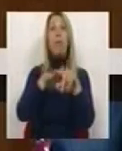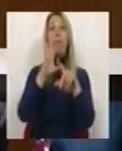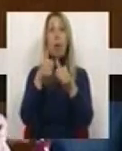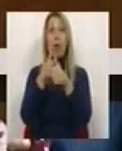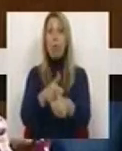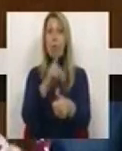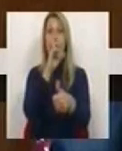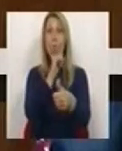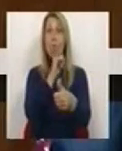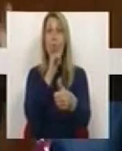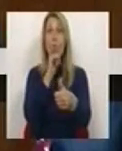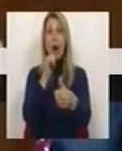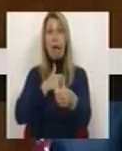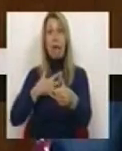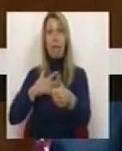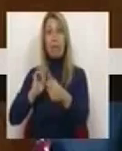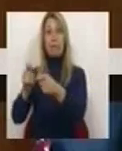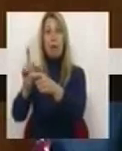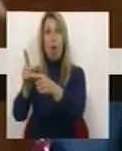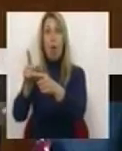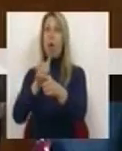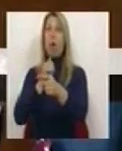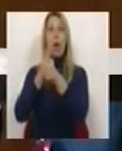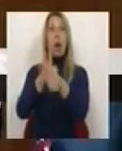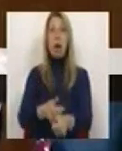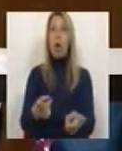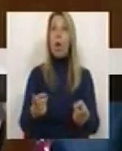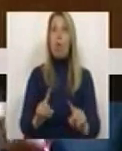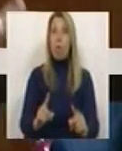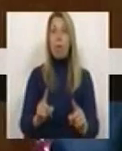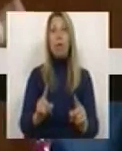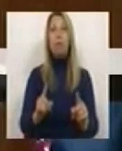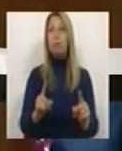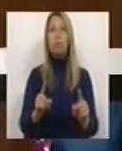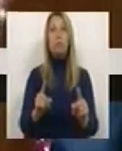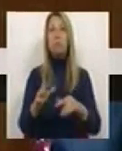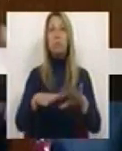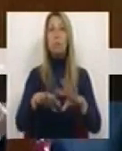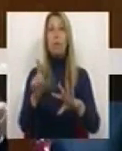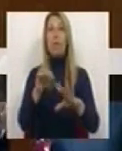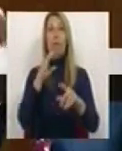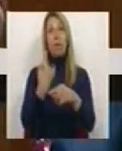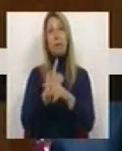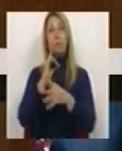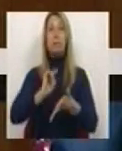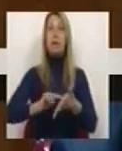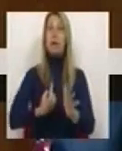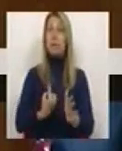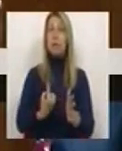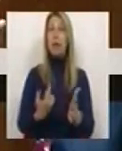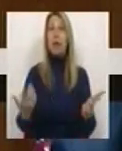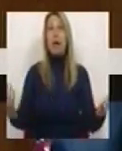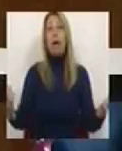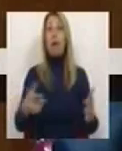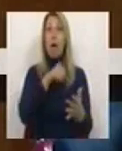incumprimento do concessionário, não tinham sido desencadeados os procedimentos necessários e, portanto,